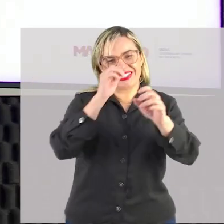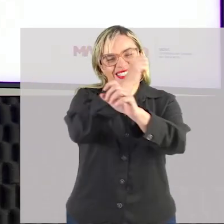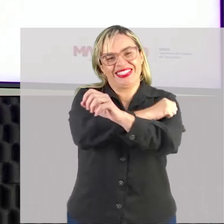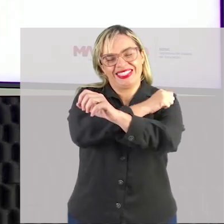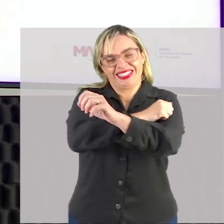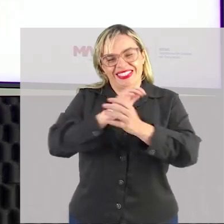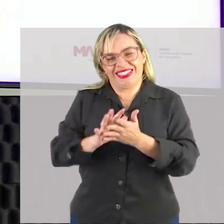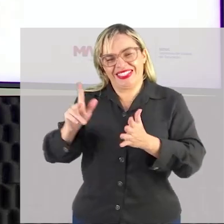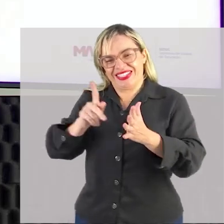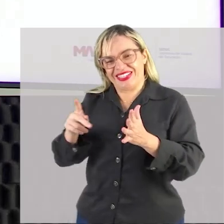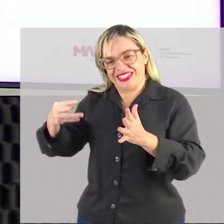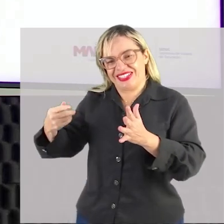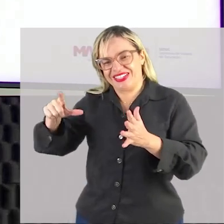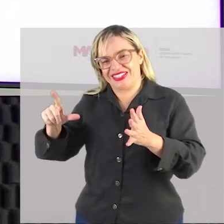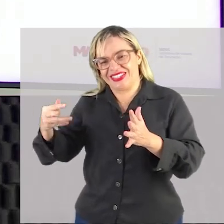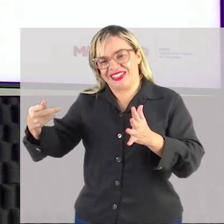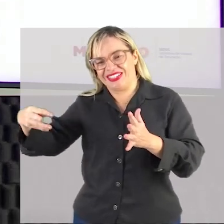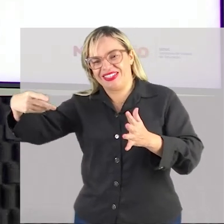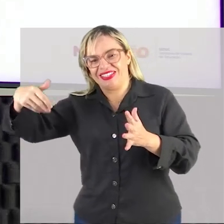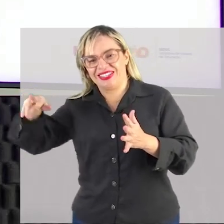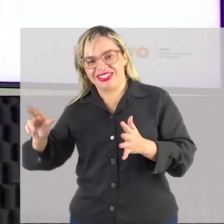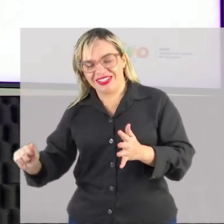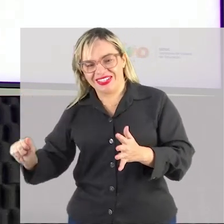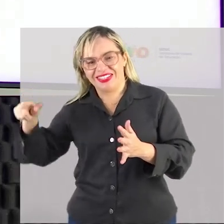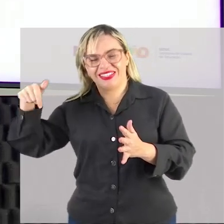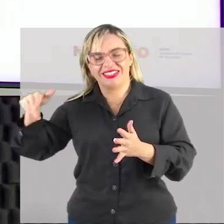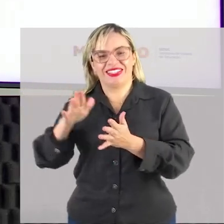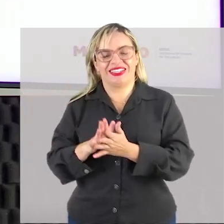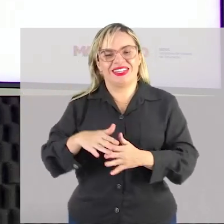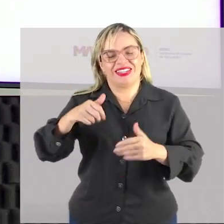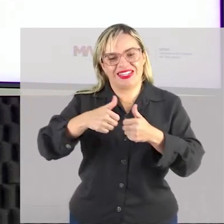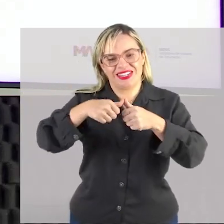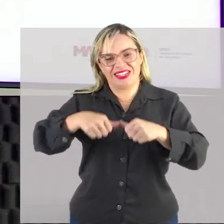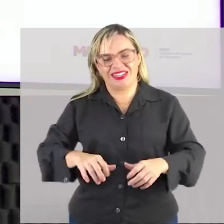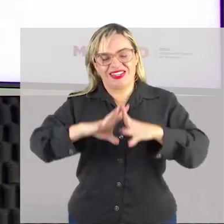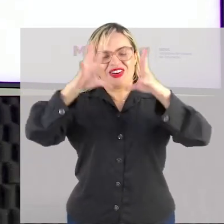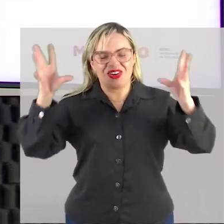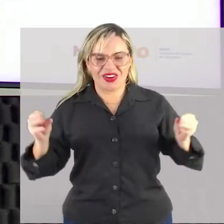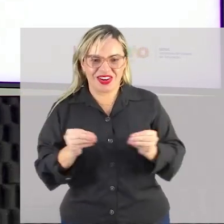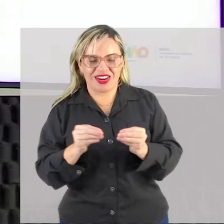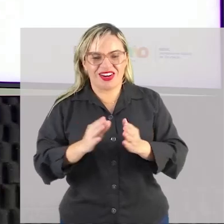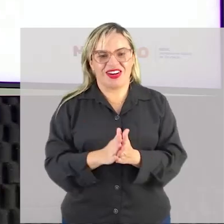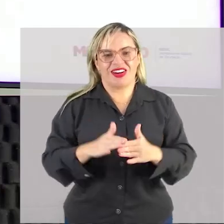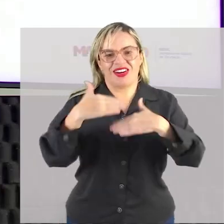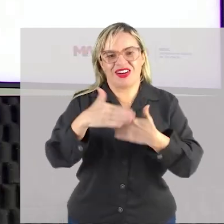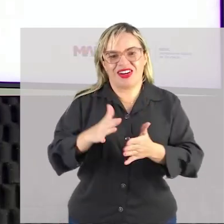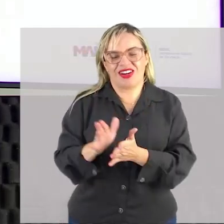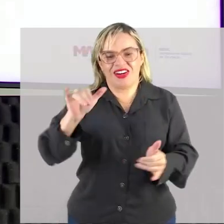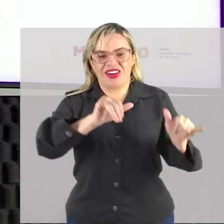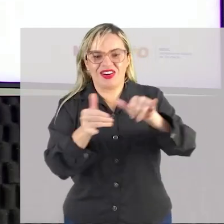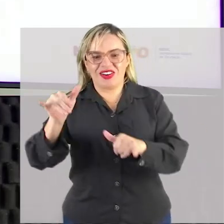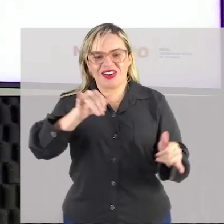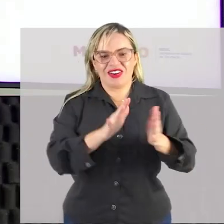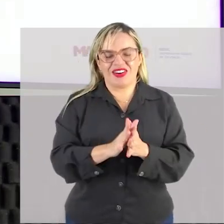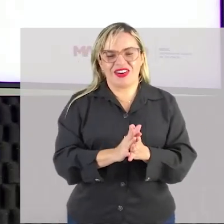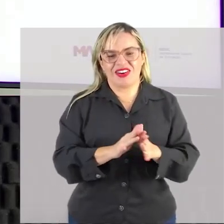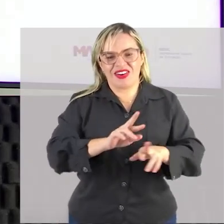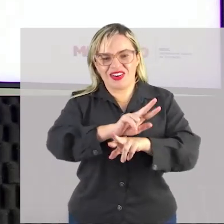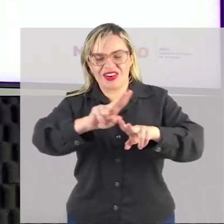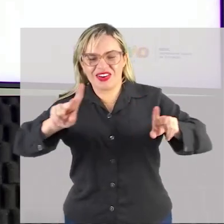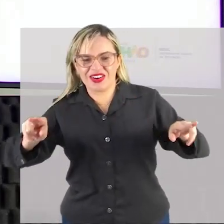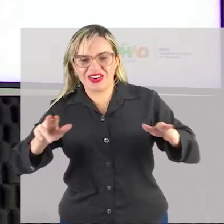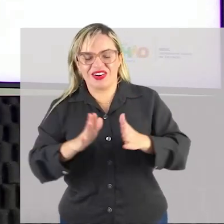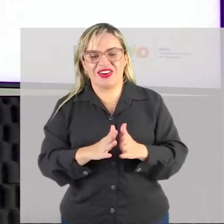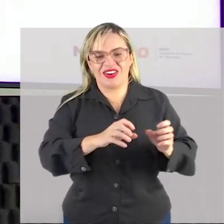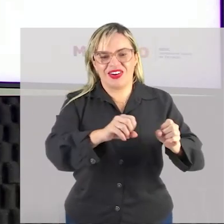Salve, galerinha! Professor Daniel Oliveira, mais uma vez aqui com você. Tu já sabe, vamos fechar essa prova de Química. Muita coisa já rolou. Assiste os